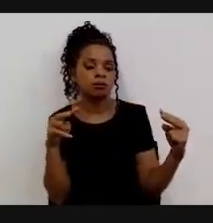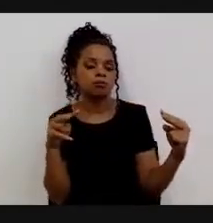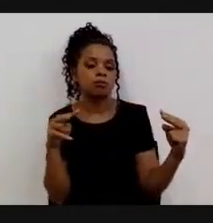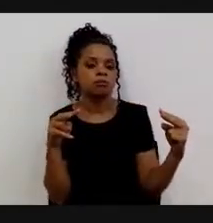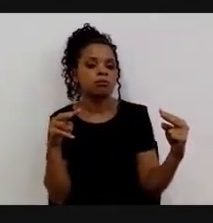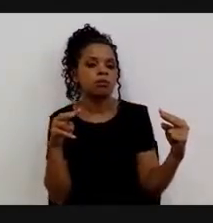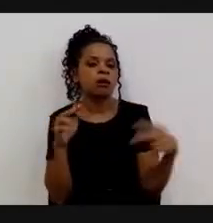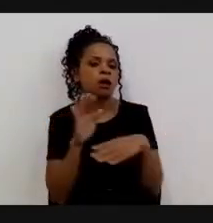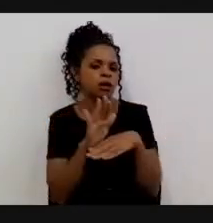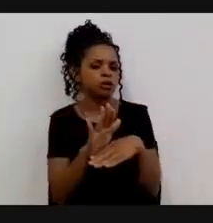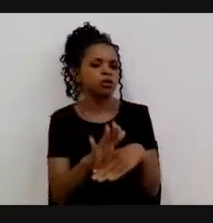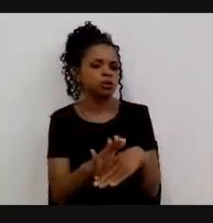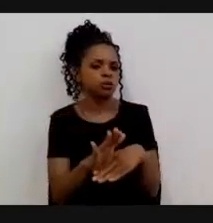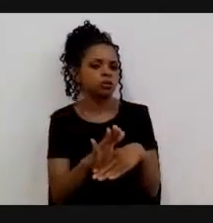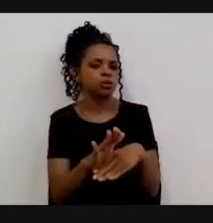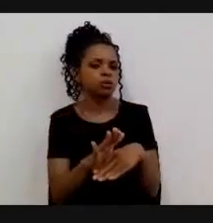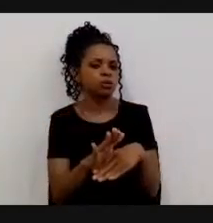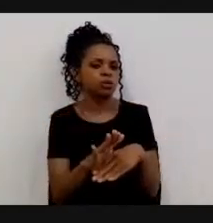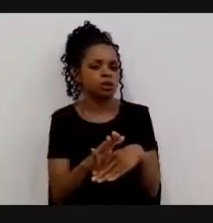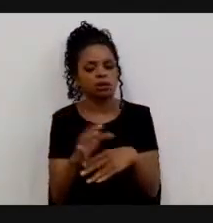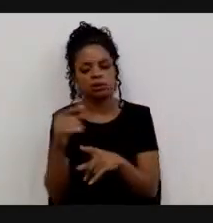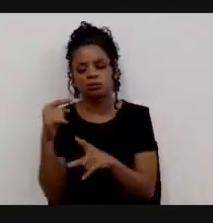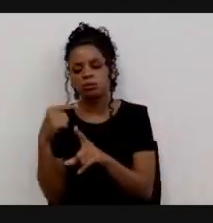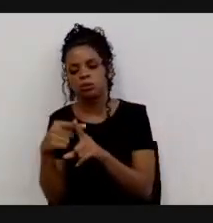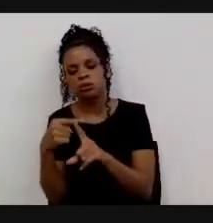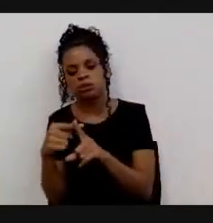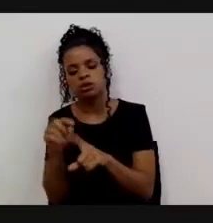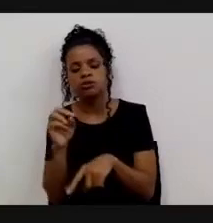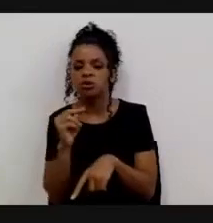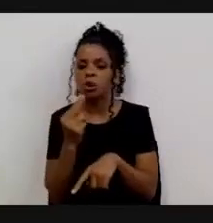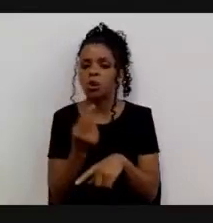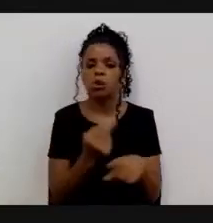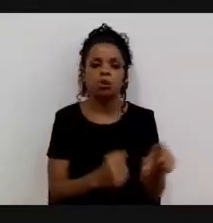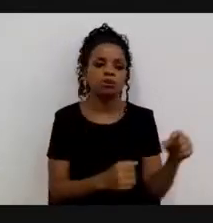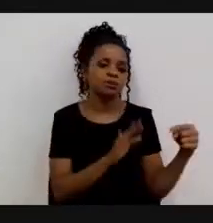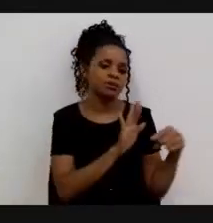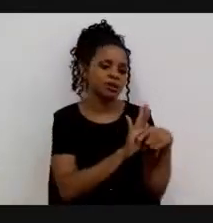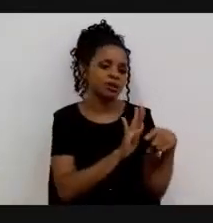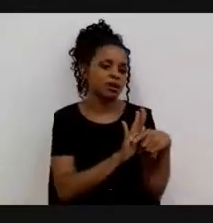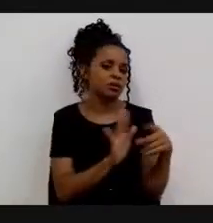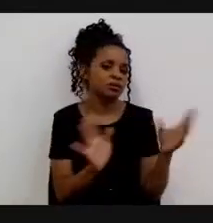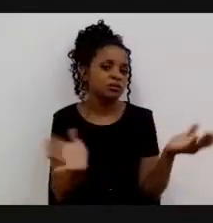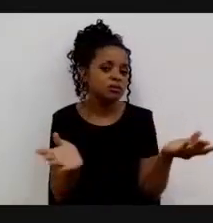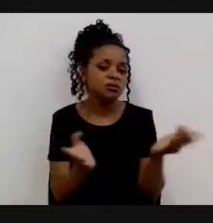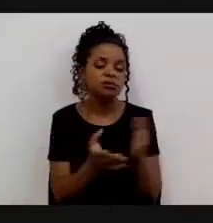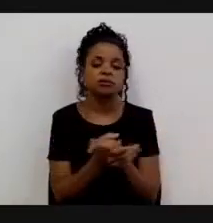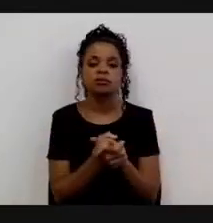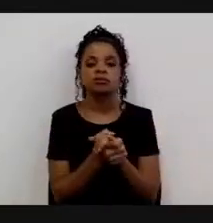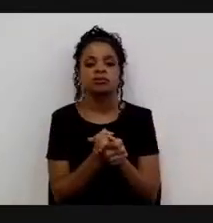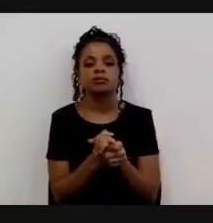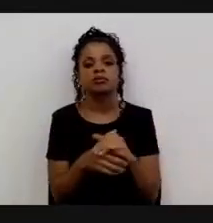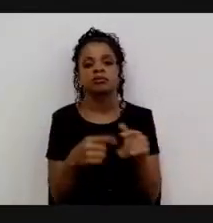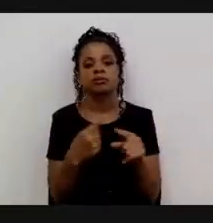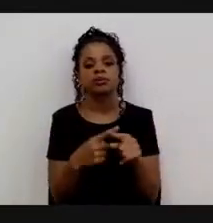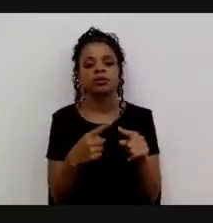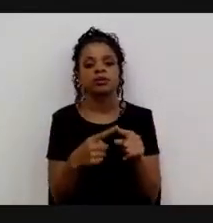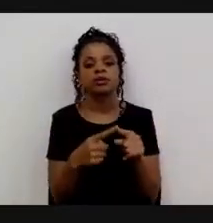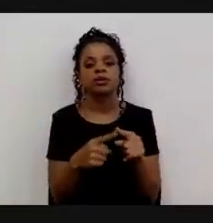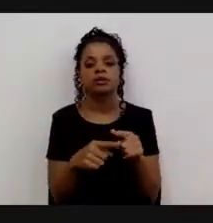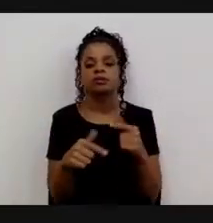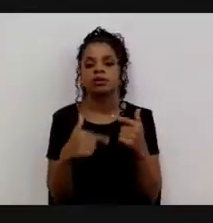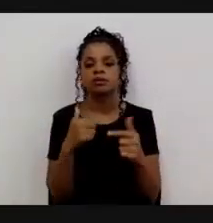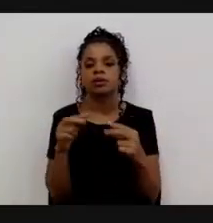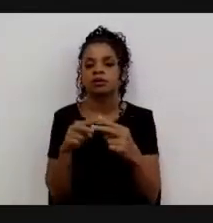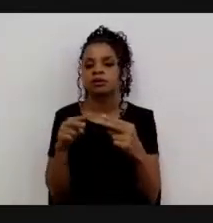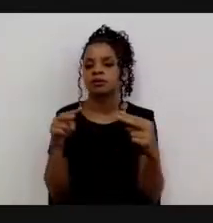contribui positivamente ou negativamente para a incidência desse tipo de síndrome, já que no teletrabalho a gente tem um regime um